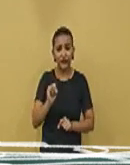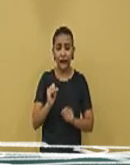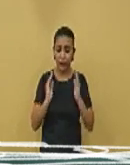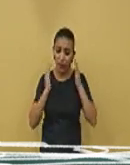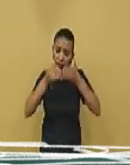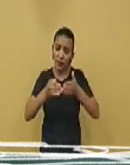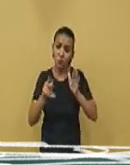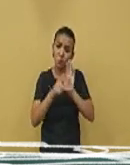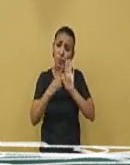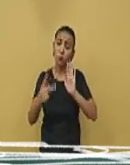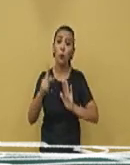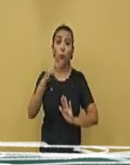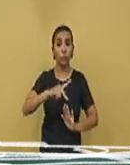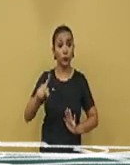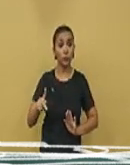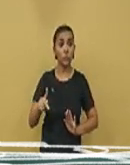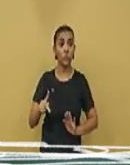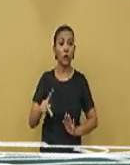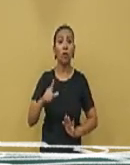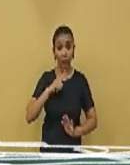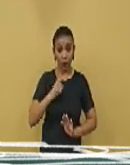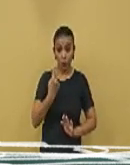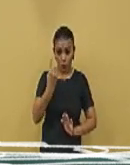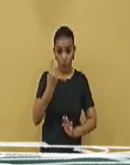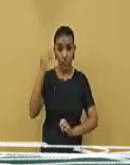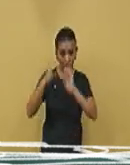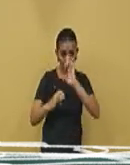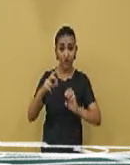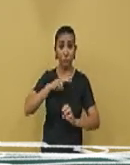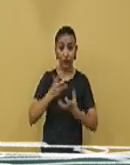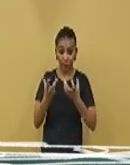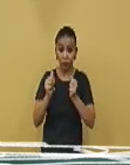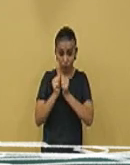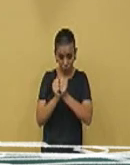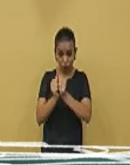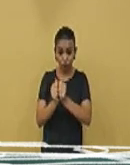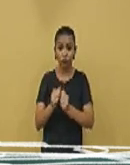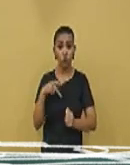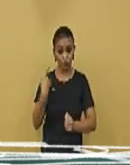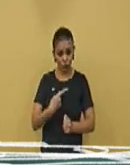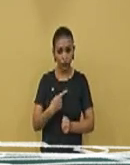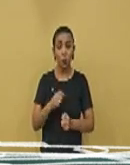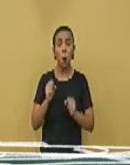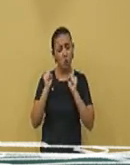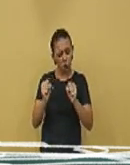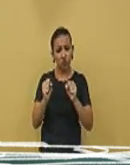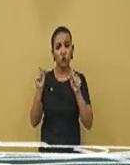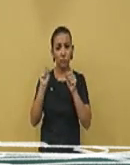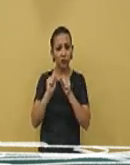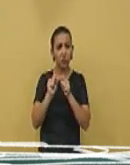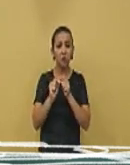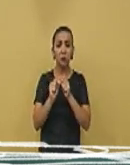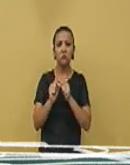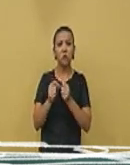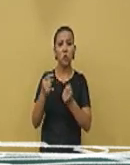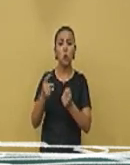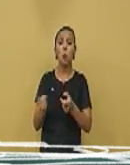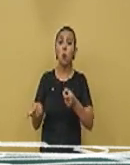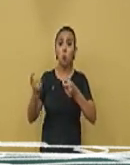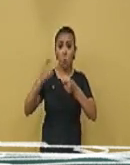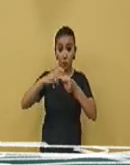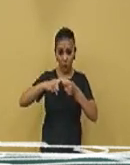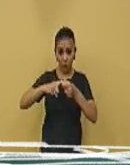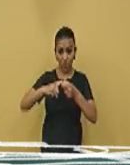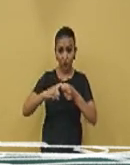o professor... nós temos uma empresa privada que quer trabalhar conosco. Então, vamos fazer o convênio. E nós